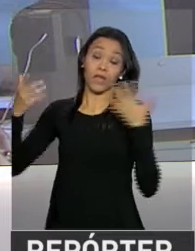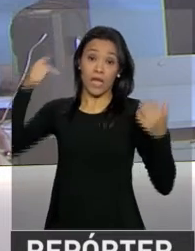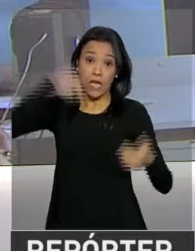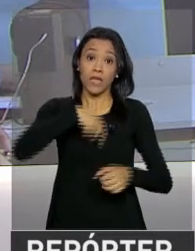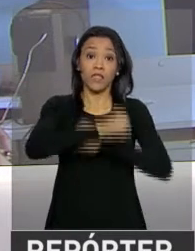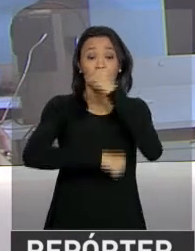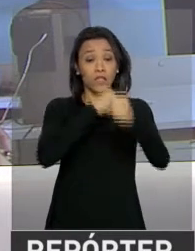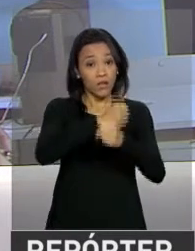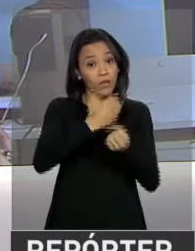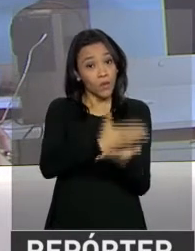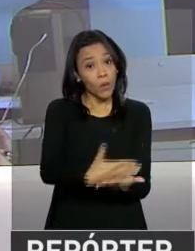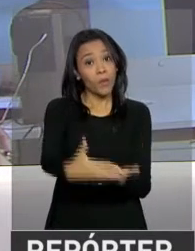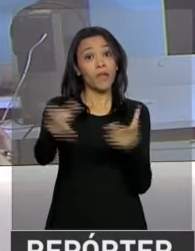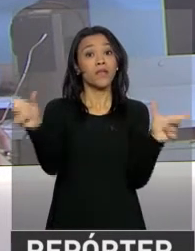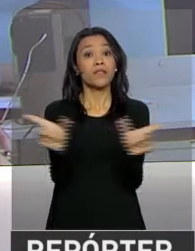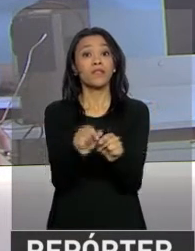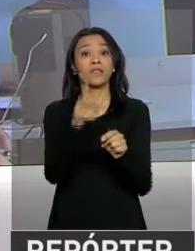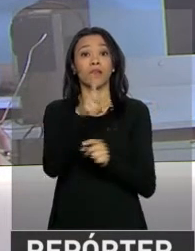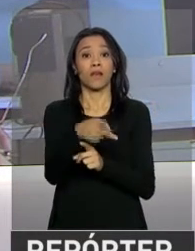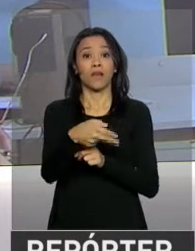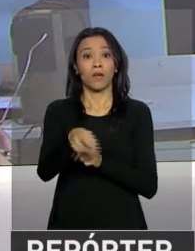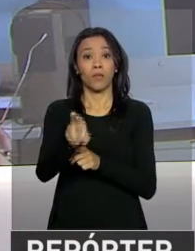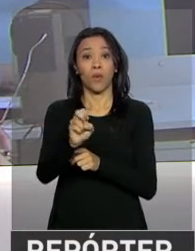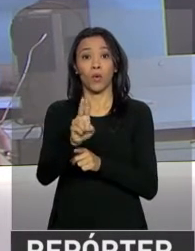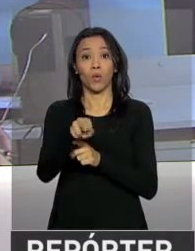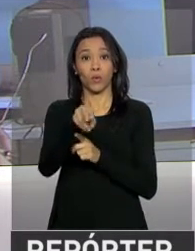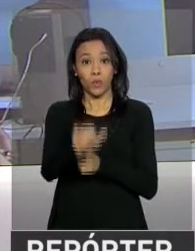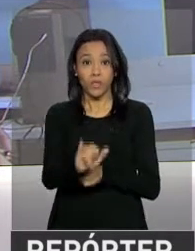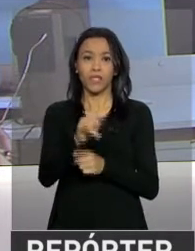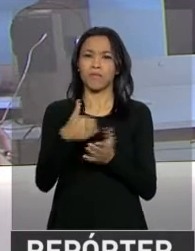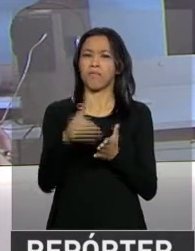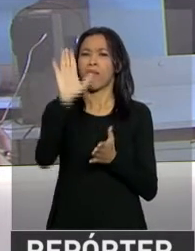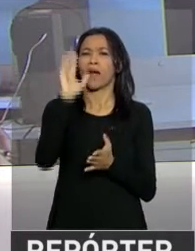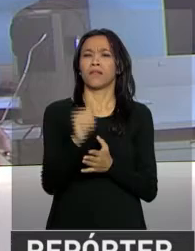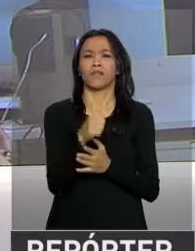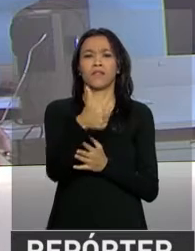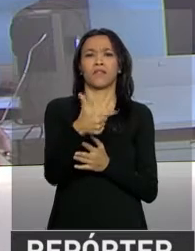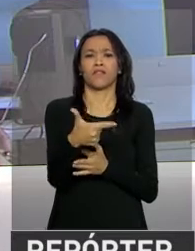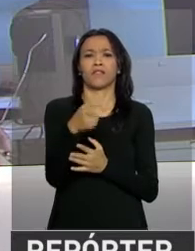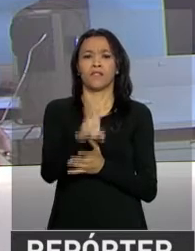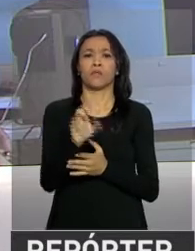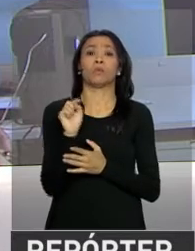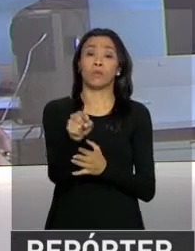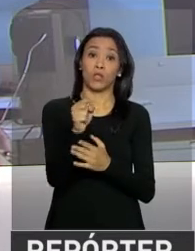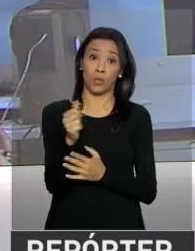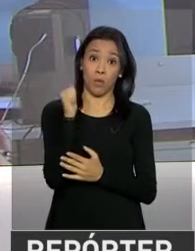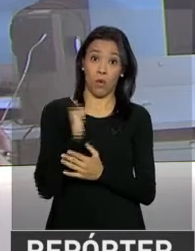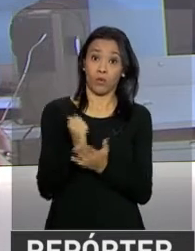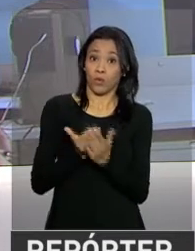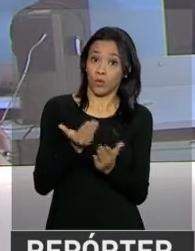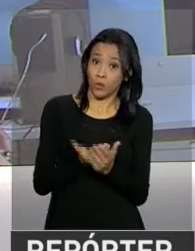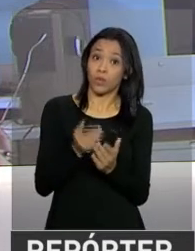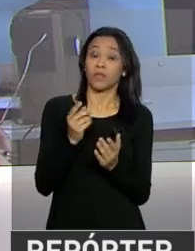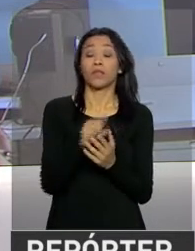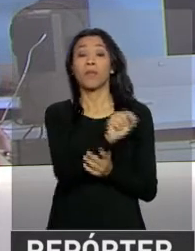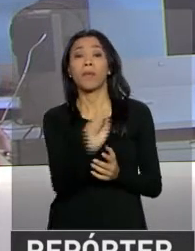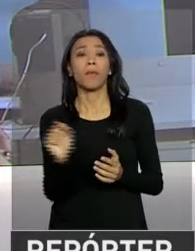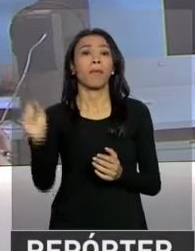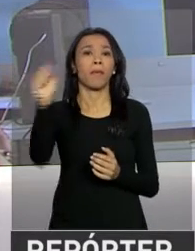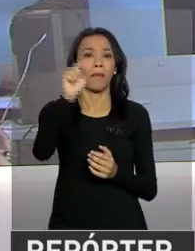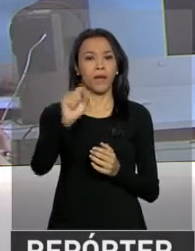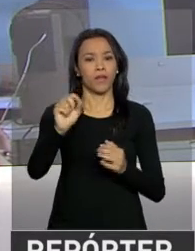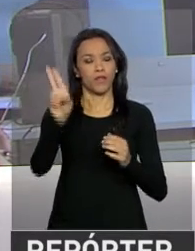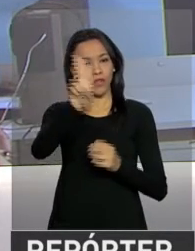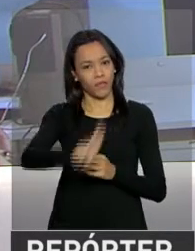ano do programa universidade para todos o prouni são mais de 125 mil bolsas em 901 universidades patil